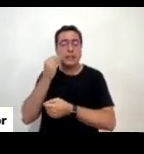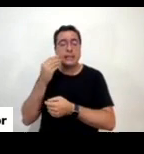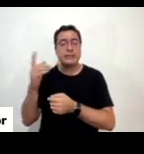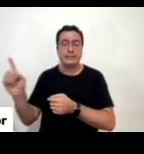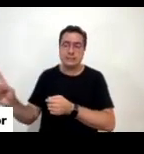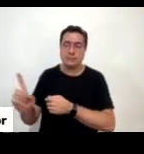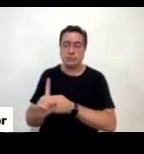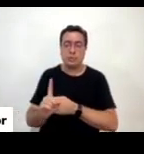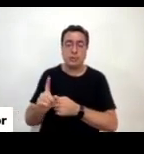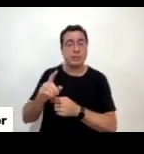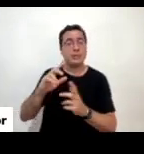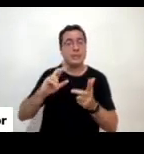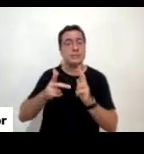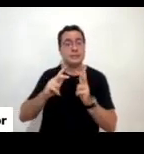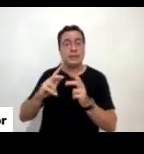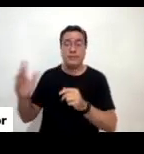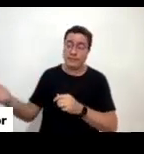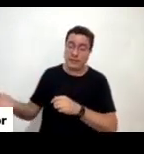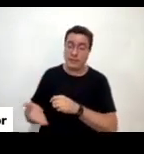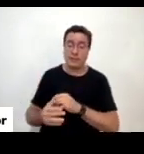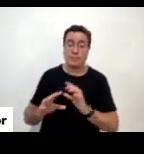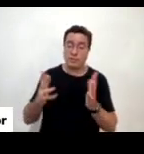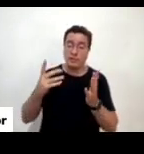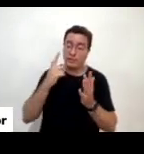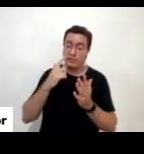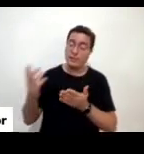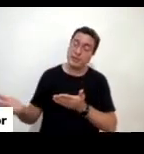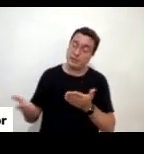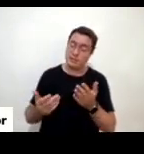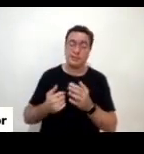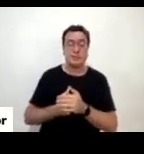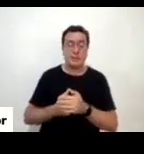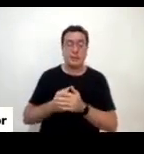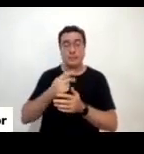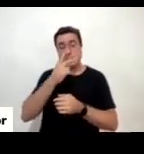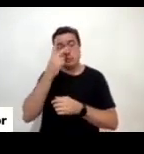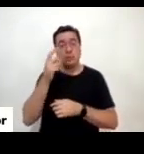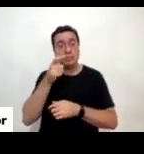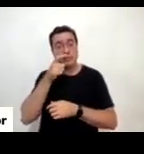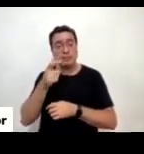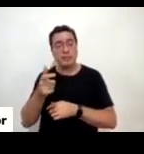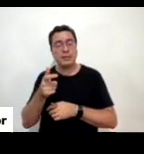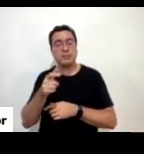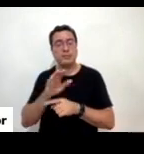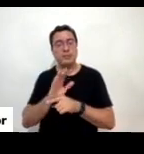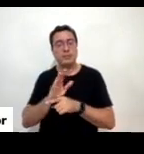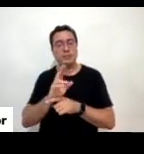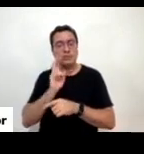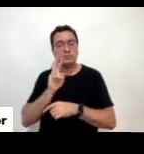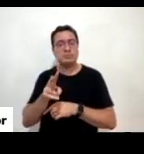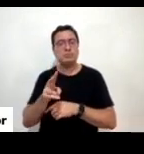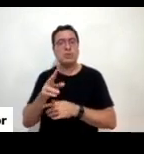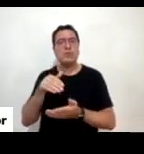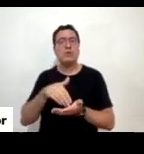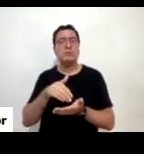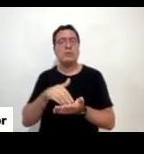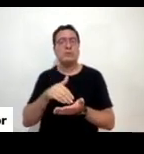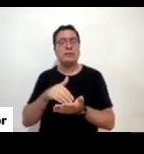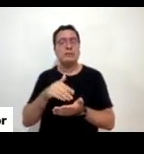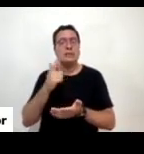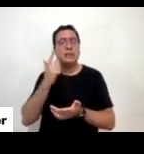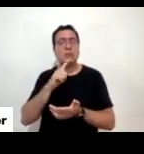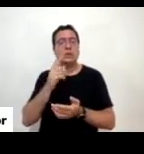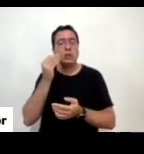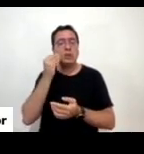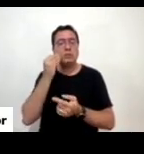para o TDC. Trazer a pessoa para esse evento. Ou trazer a pessoa para assistir esse vídeo. Qual foi a última vez que você tentou convencer